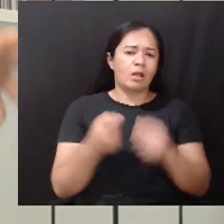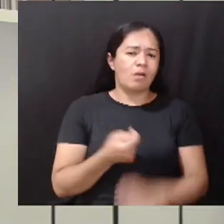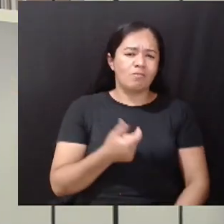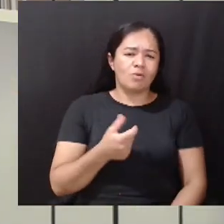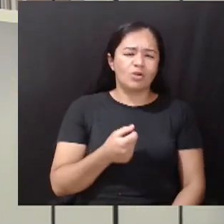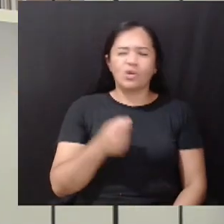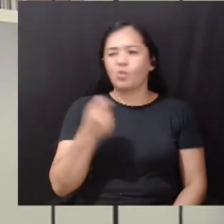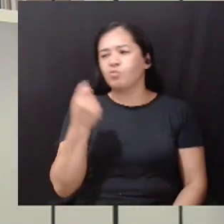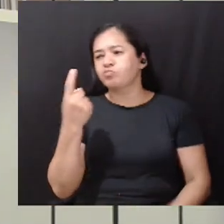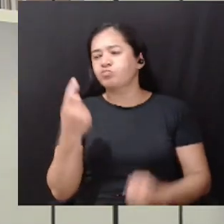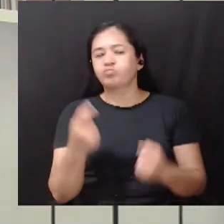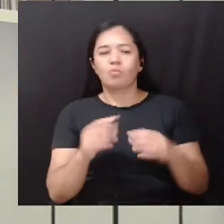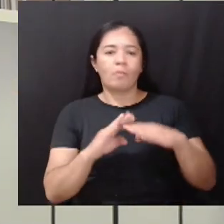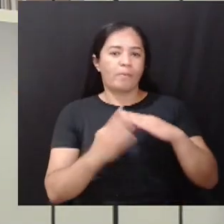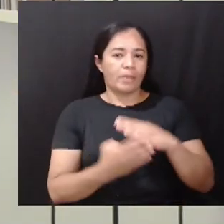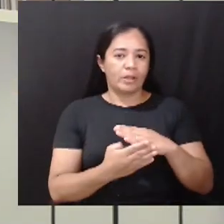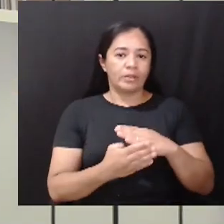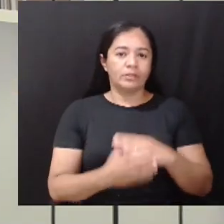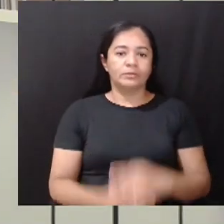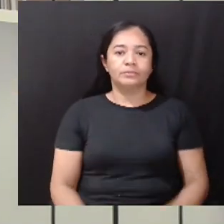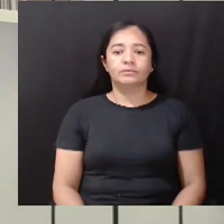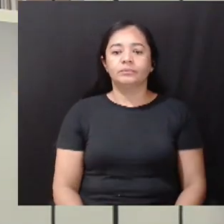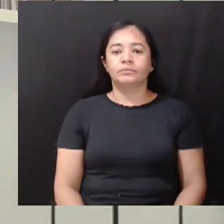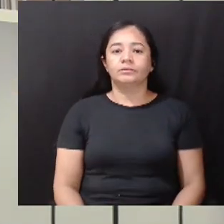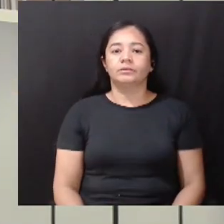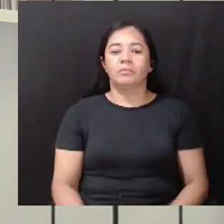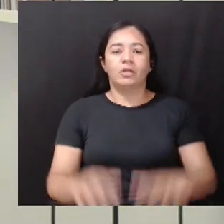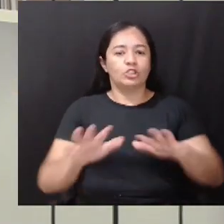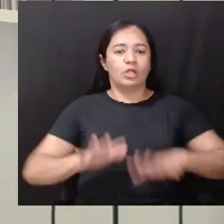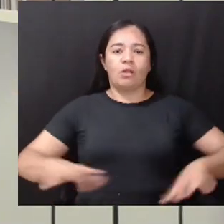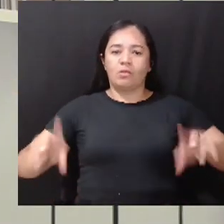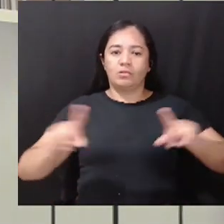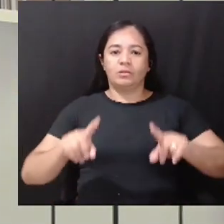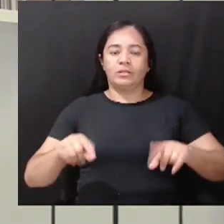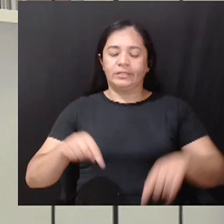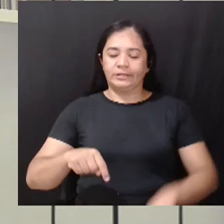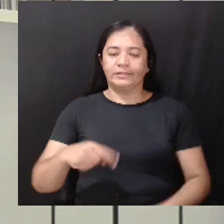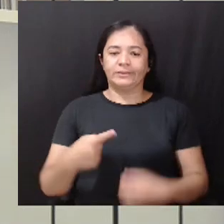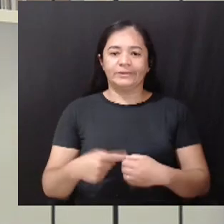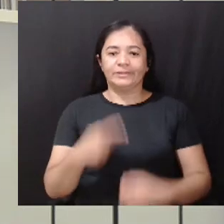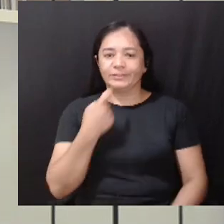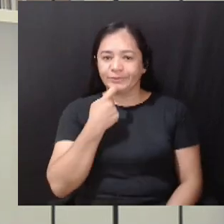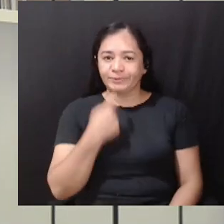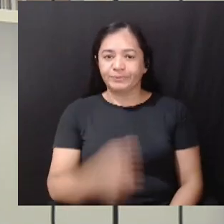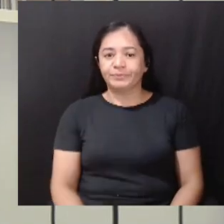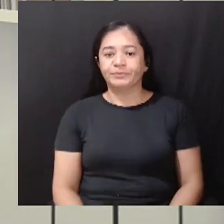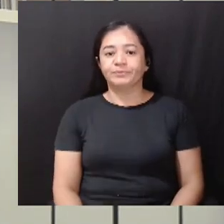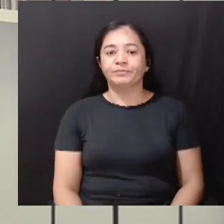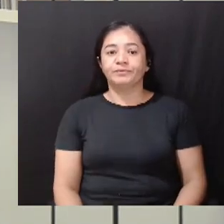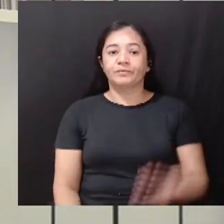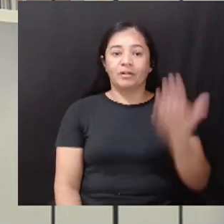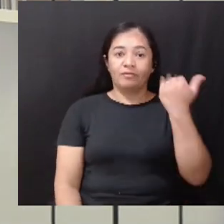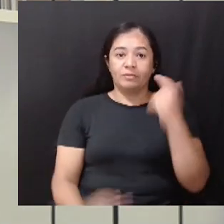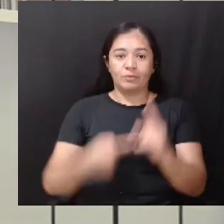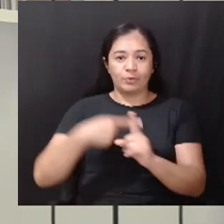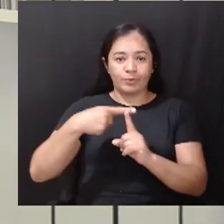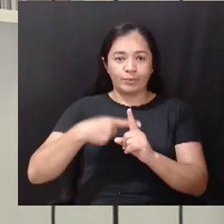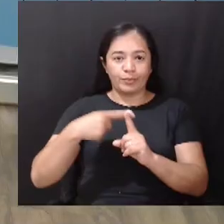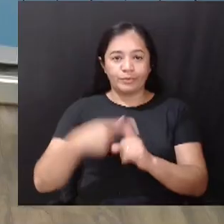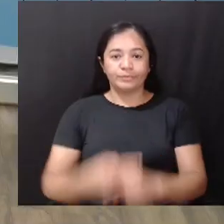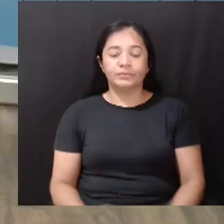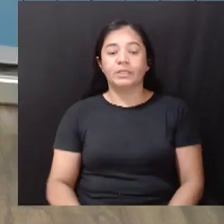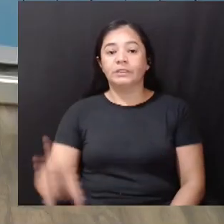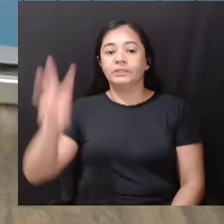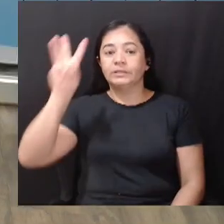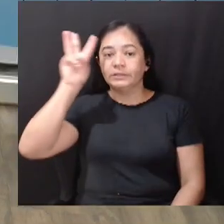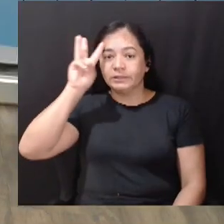bairro e não de forma generalizada aqui para a nossa cidade. Vamos às temperaturas, então, para esta terça-feira, porque